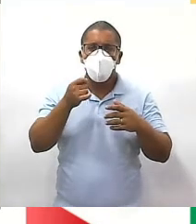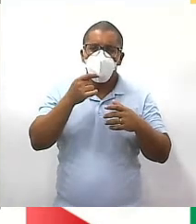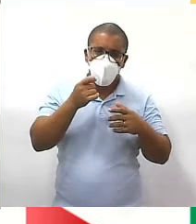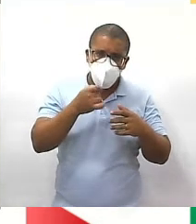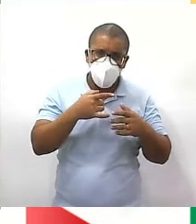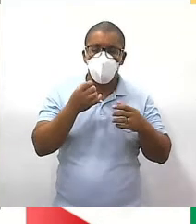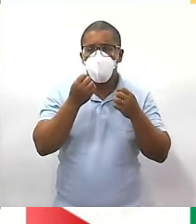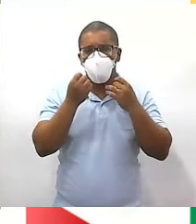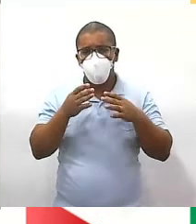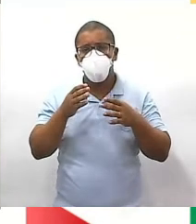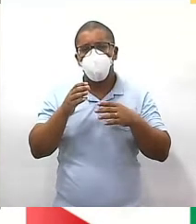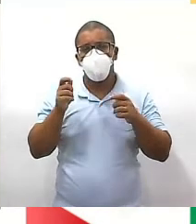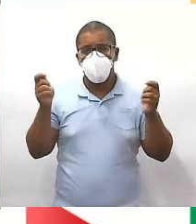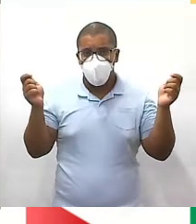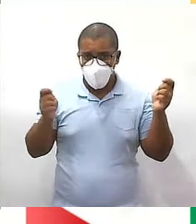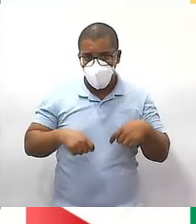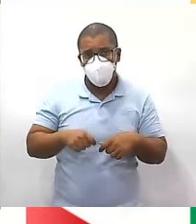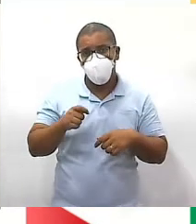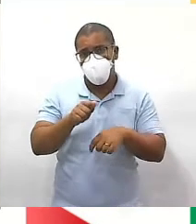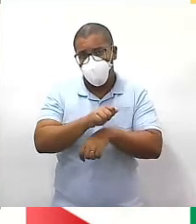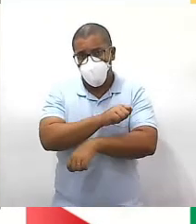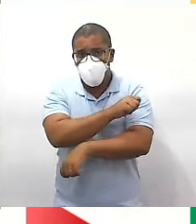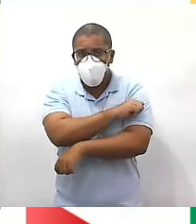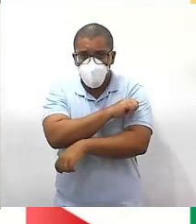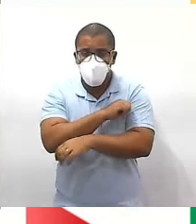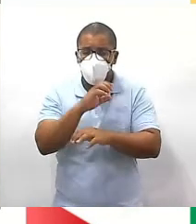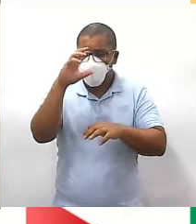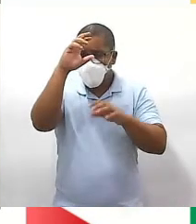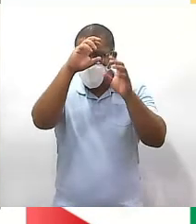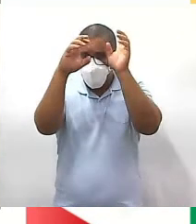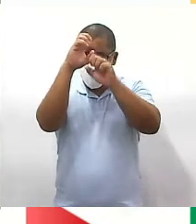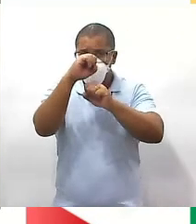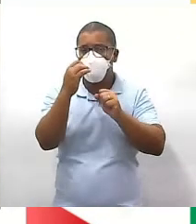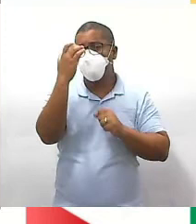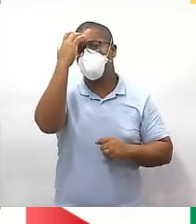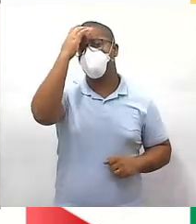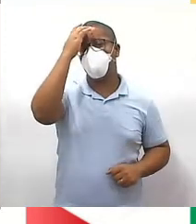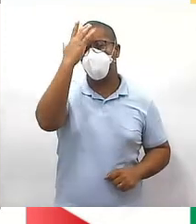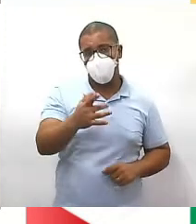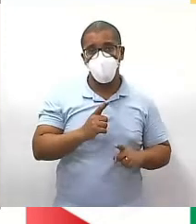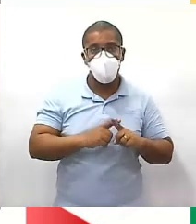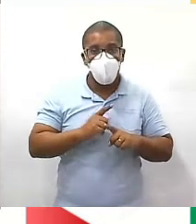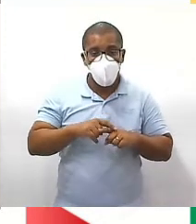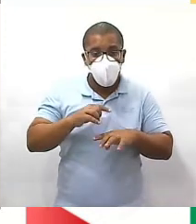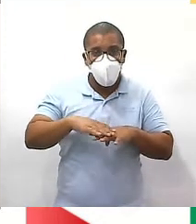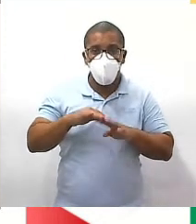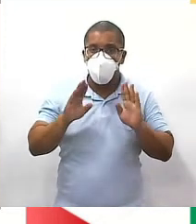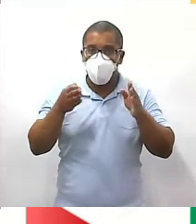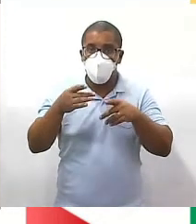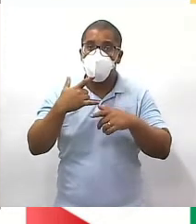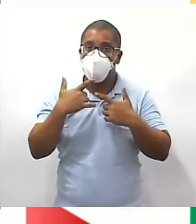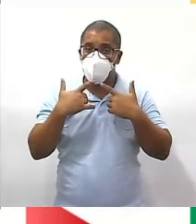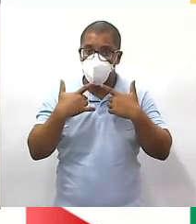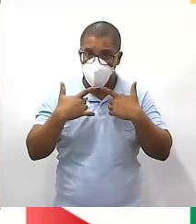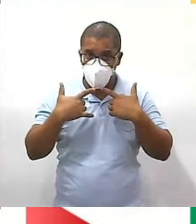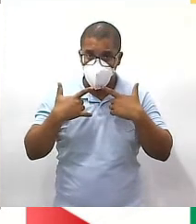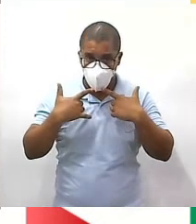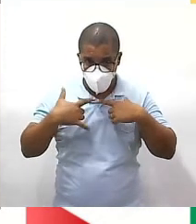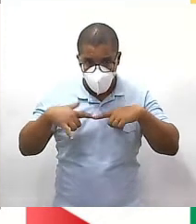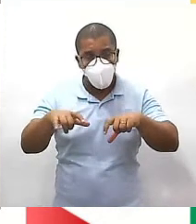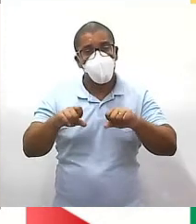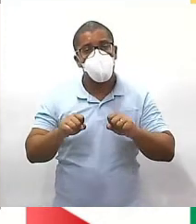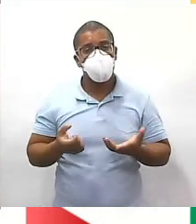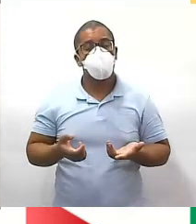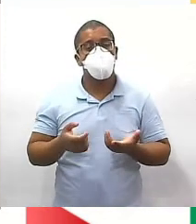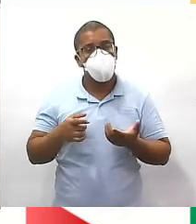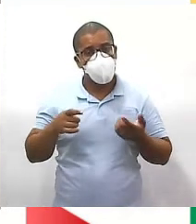interessante para o aluno aprender, porque matemática é uma linguagem e esse tipo de linguagem auxilia bastante o raciocínio lógico, tá bom? Fica a